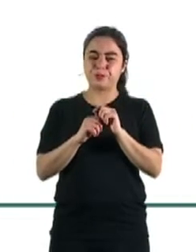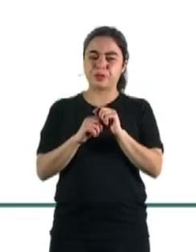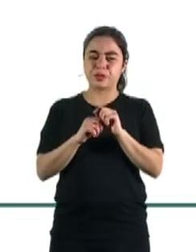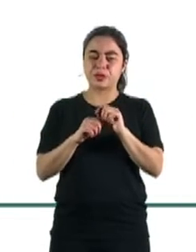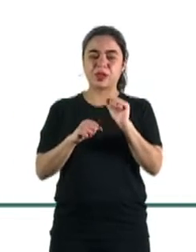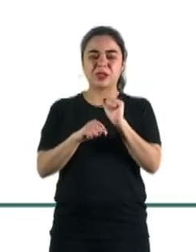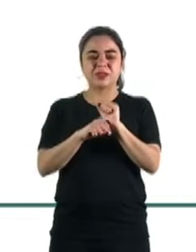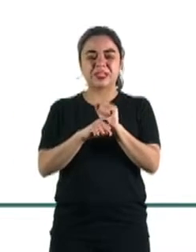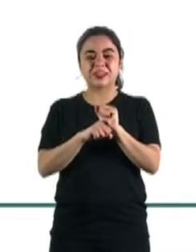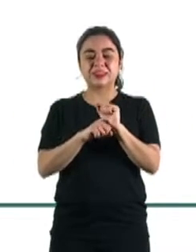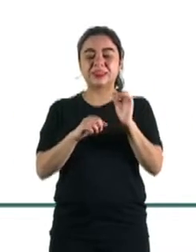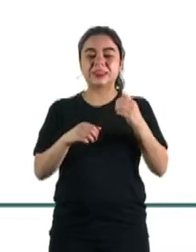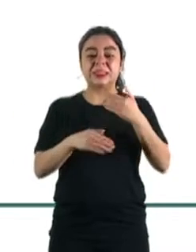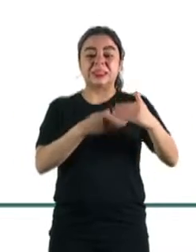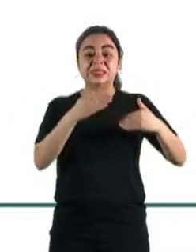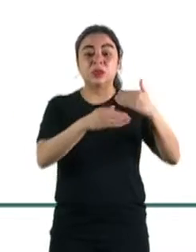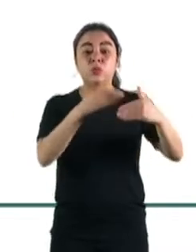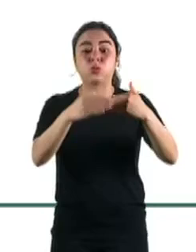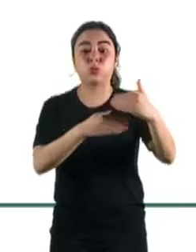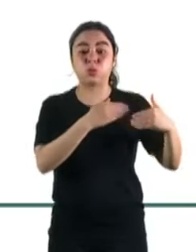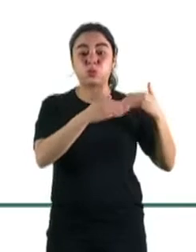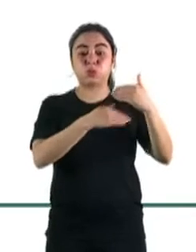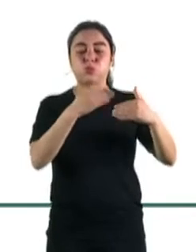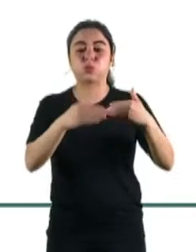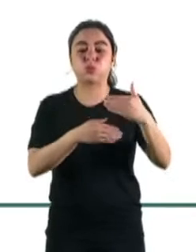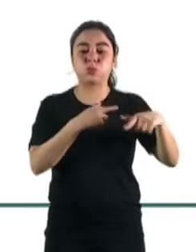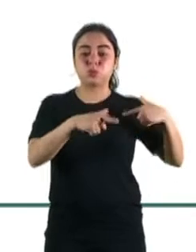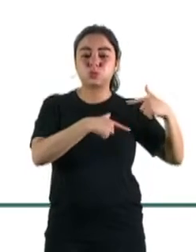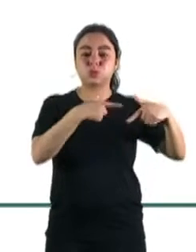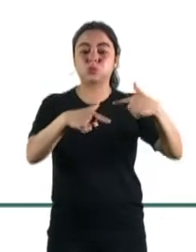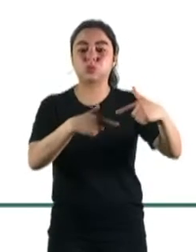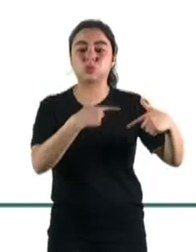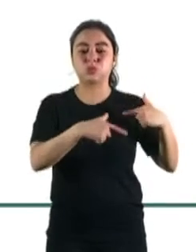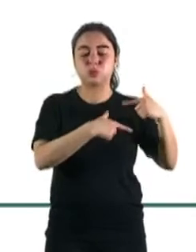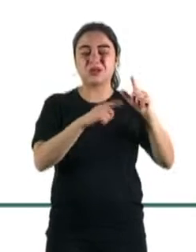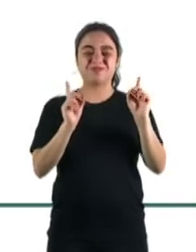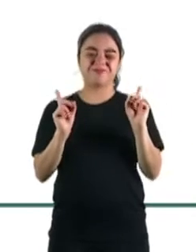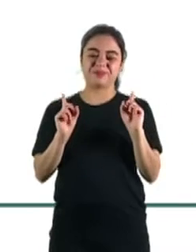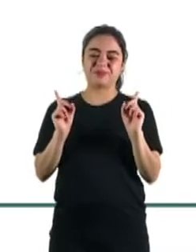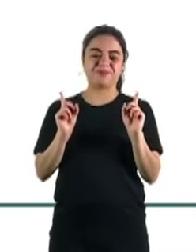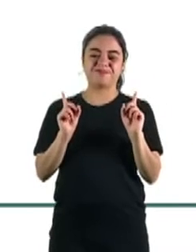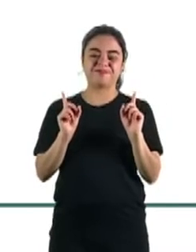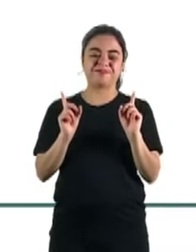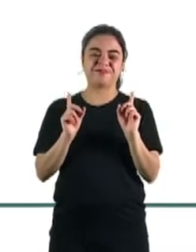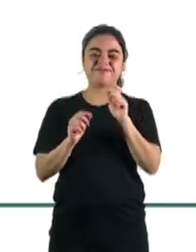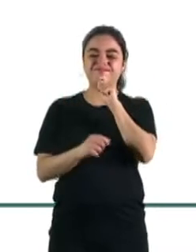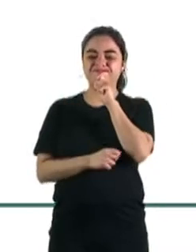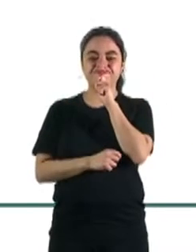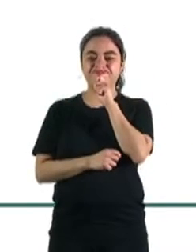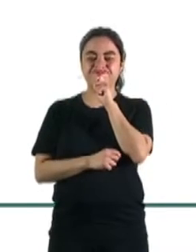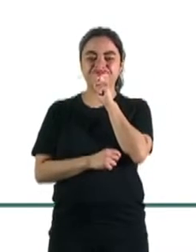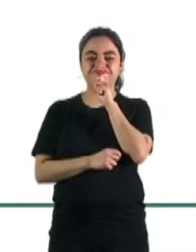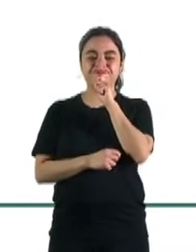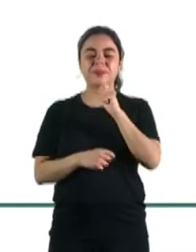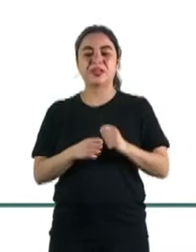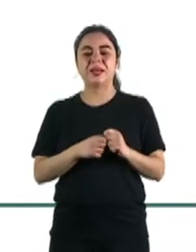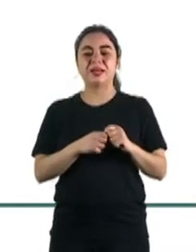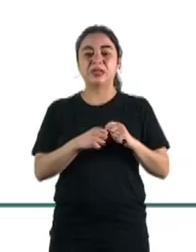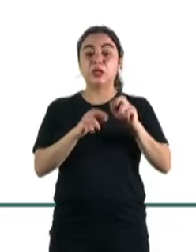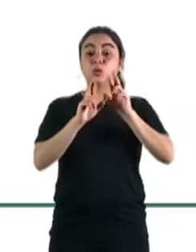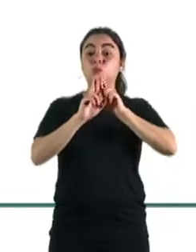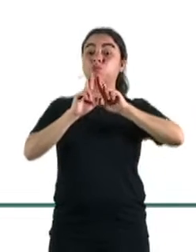ganho de eficiência muito relevante, né? Que lhe dará fará uma imensa